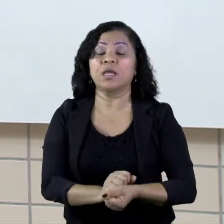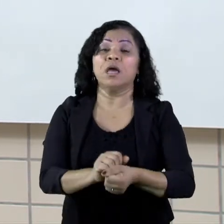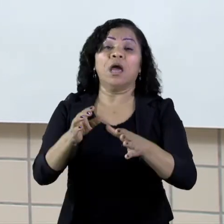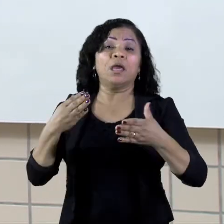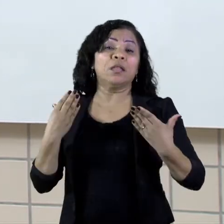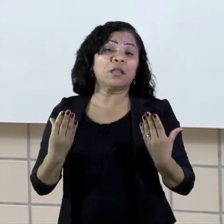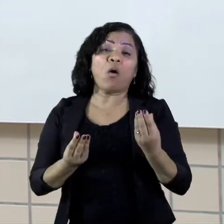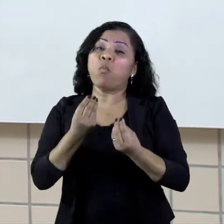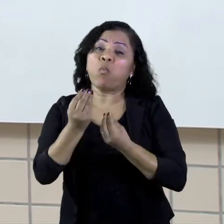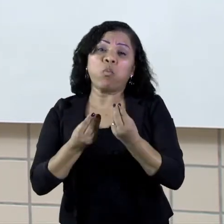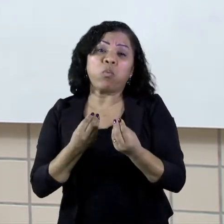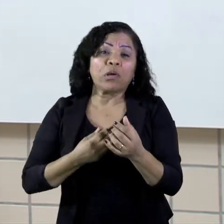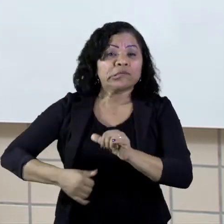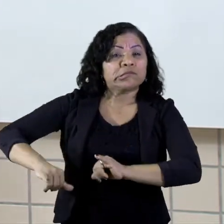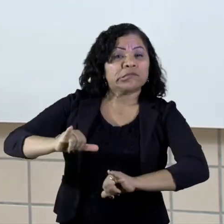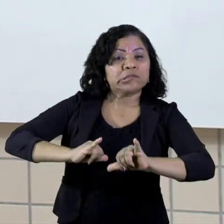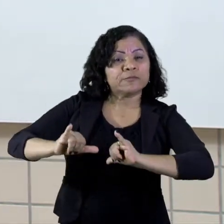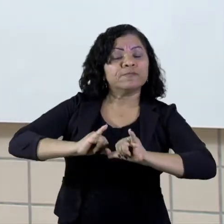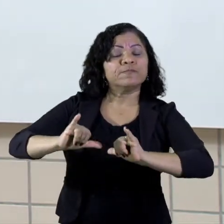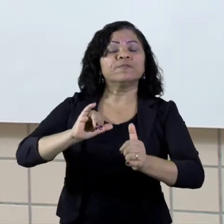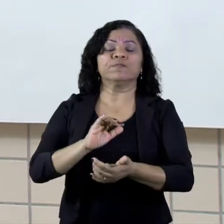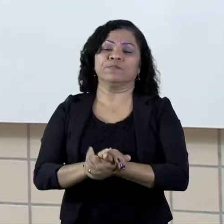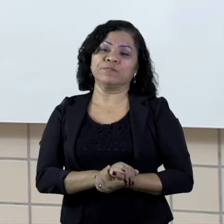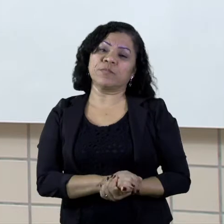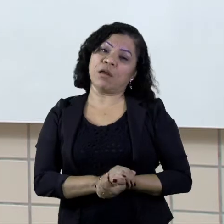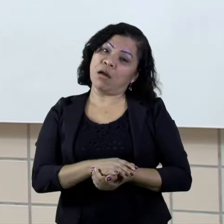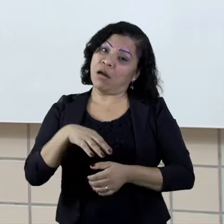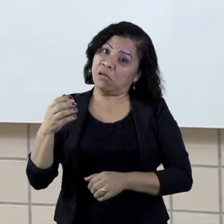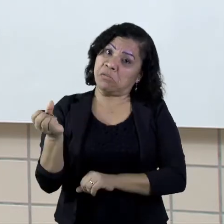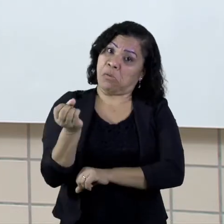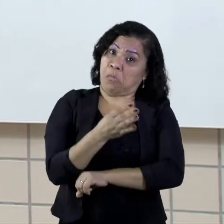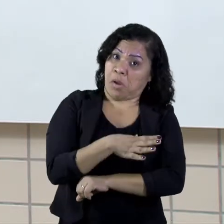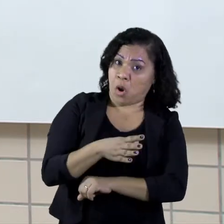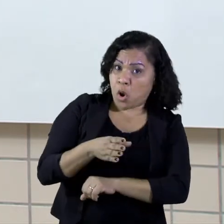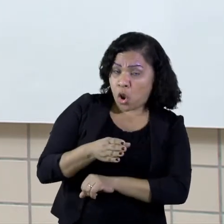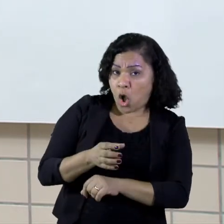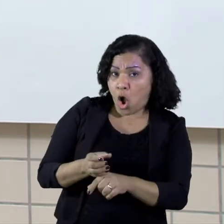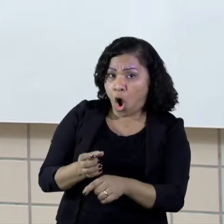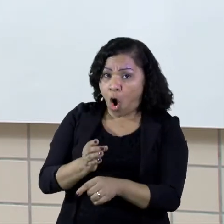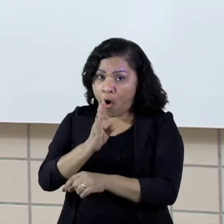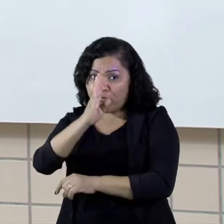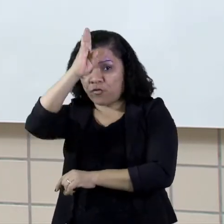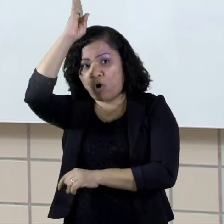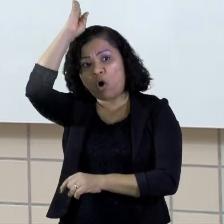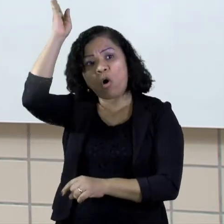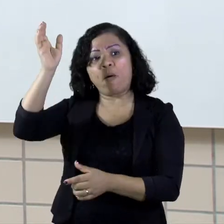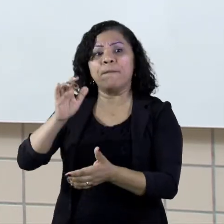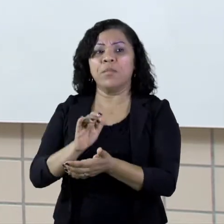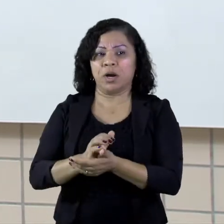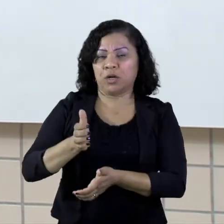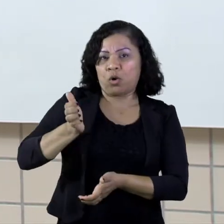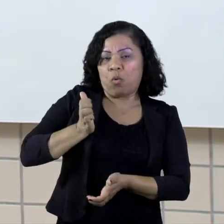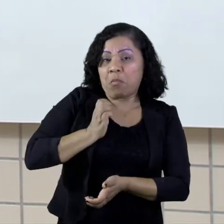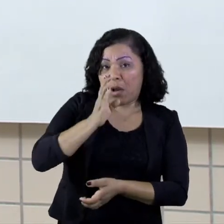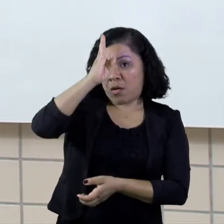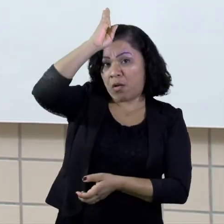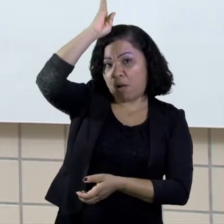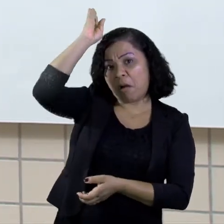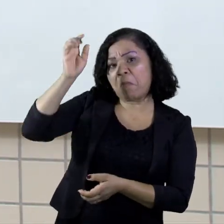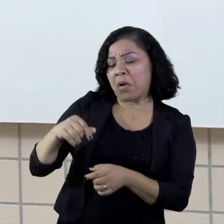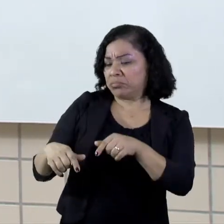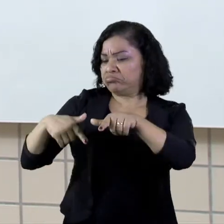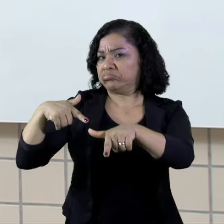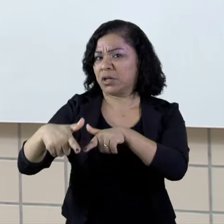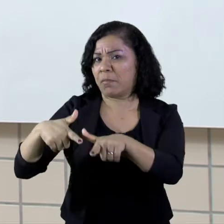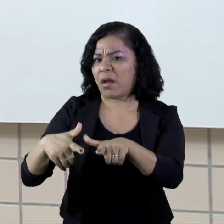de sofrimento. Então, para os nobres romanos, trabalhar era um sofrimento. Então, eles tinham que dispensar esse trabalho a alguém. E